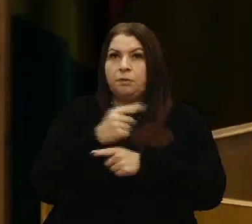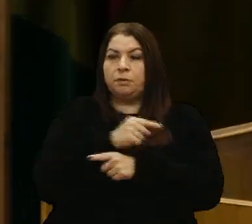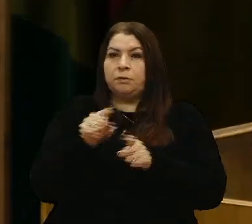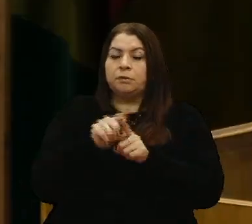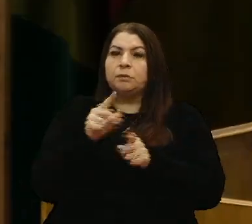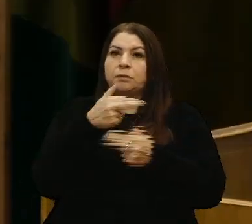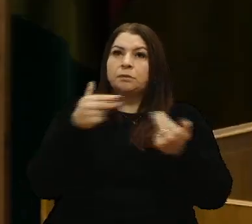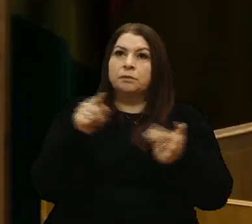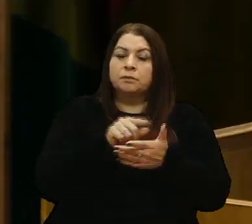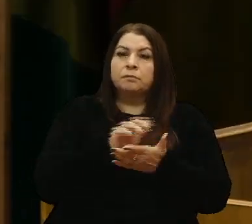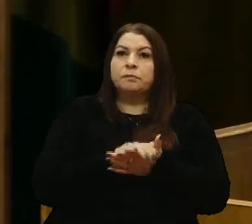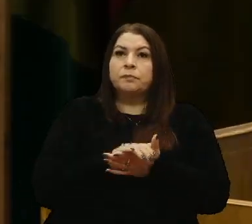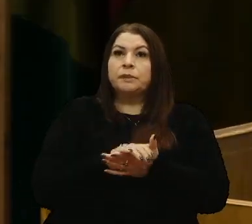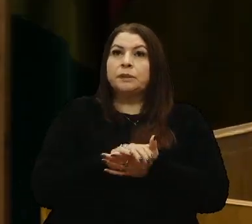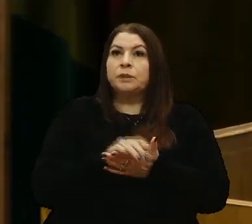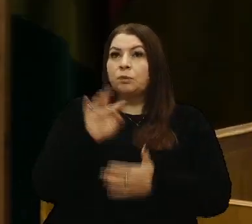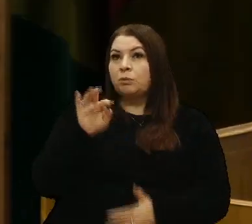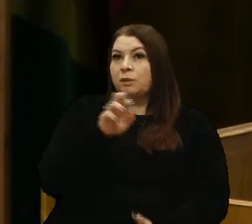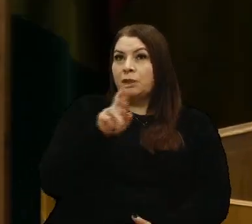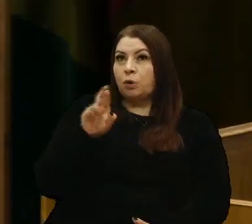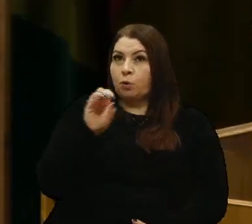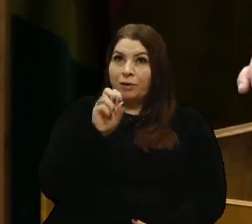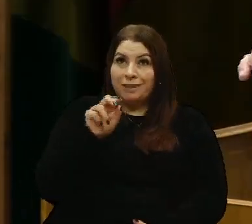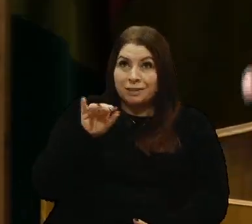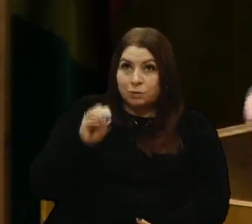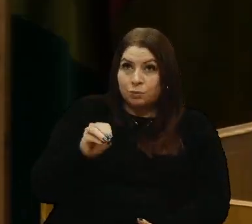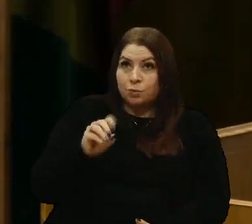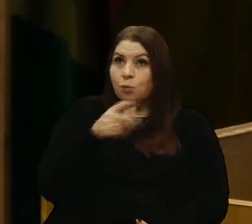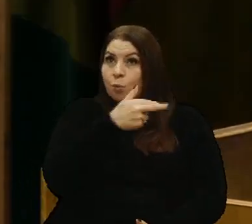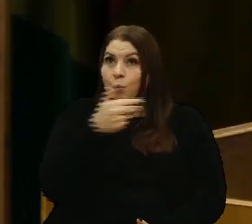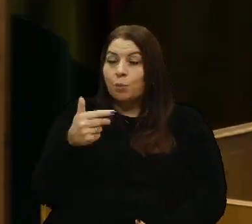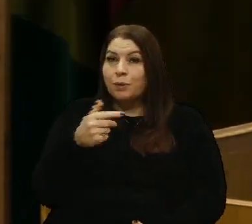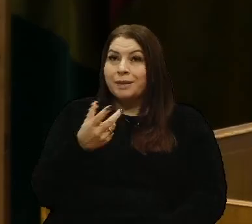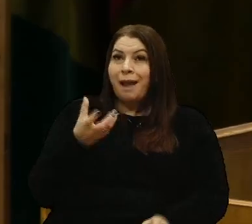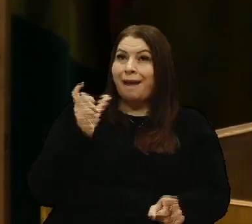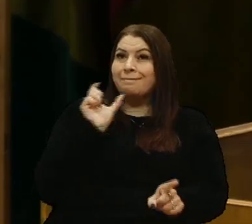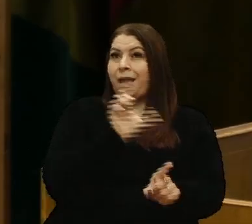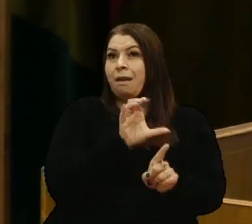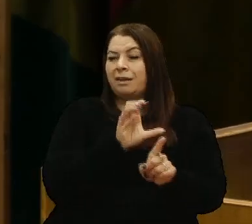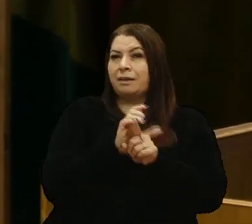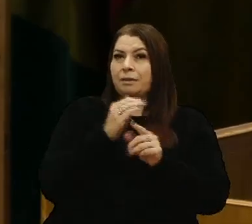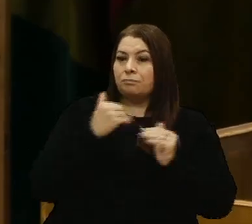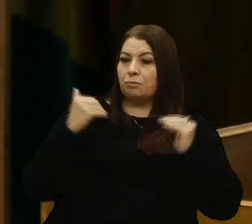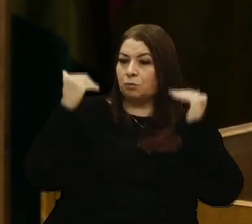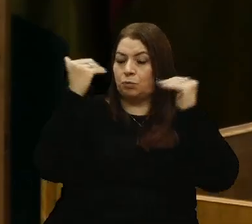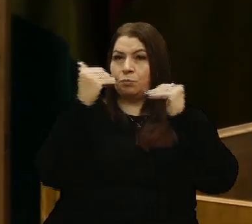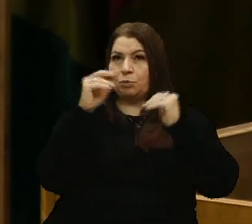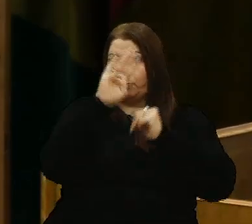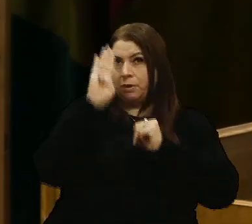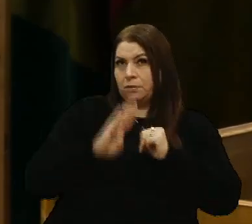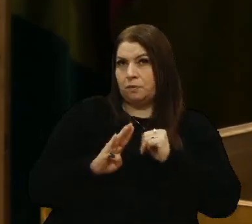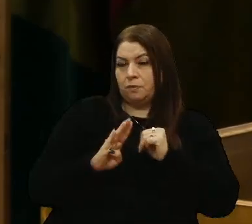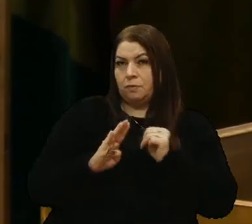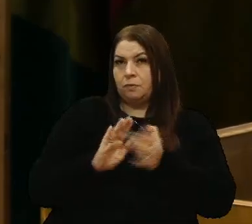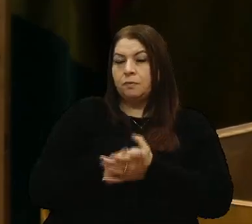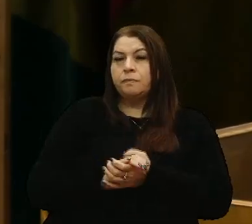Uma coisa é o terrorismo e outra coisa é o ataque à soberania nacional,